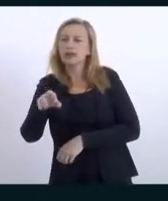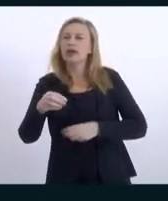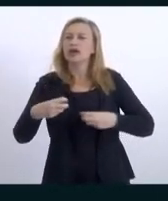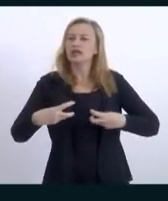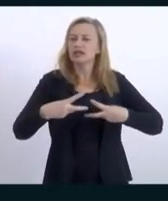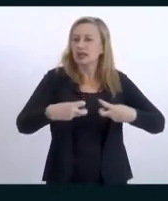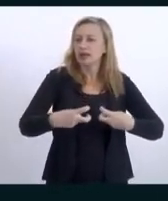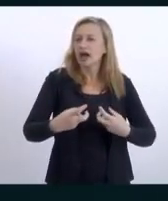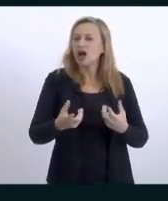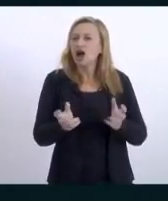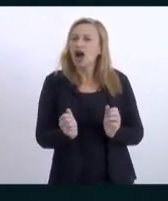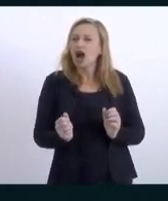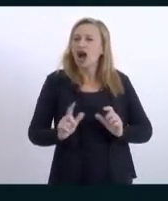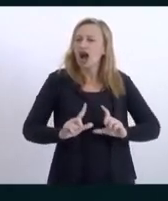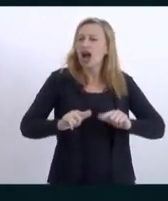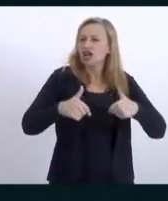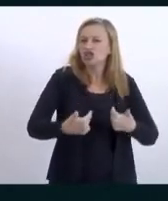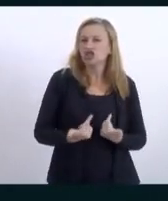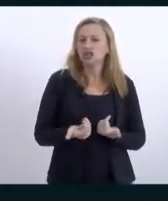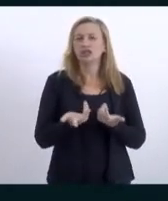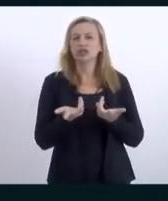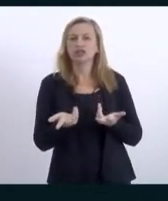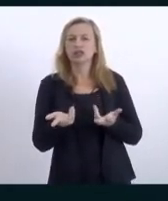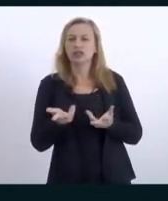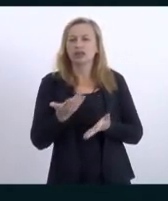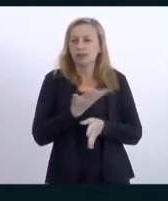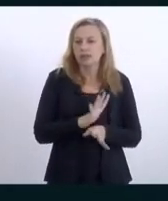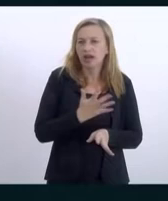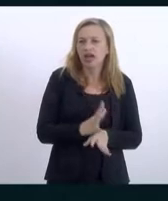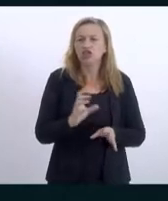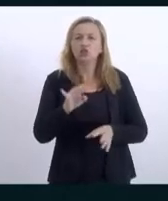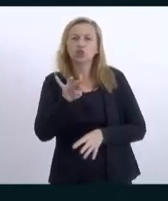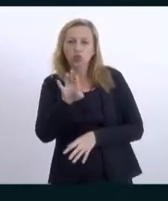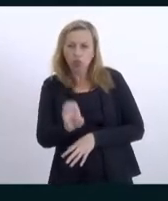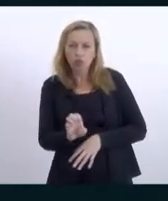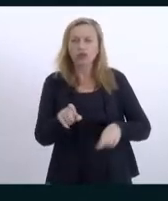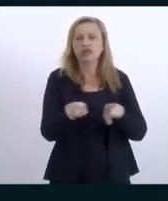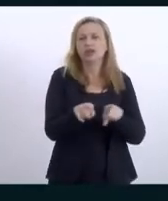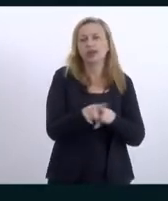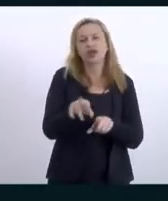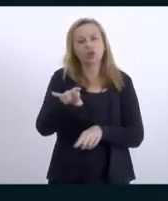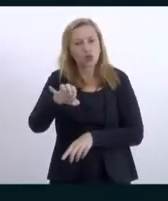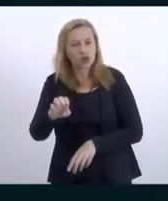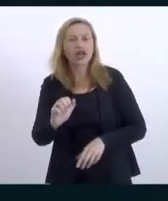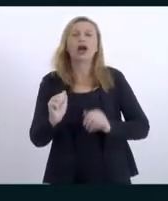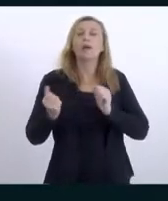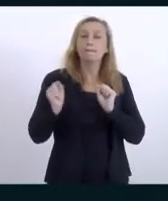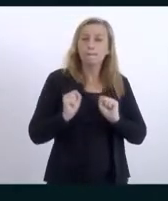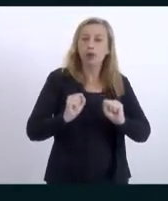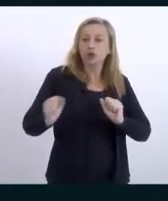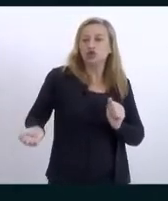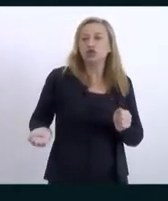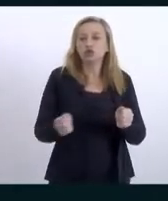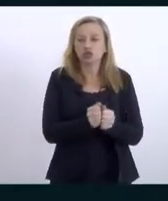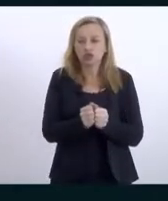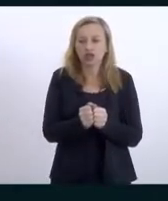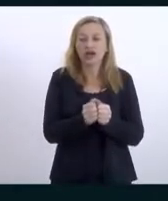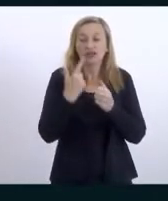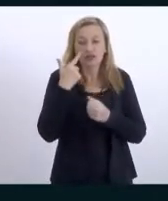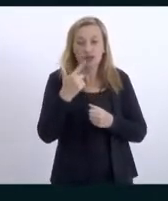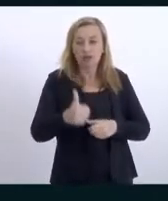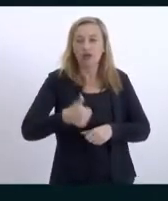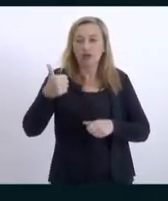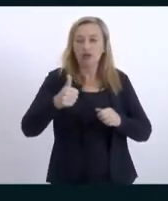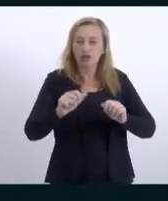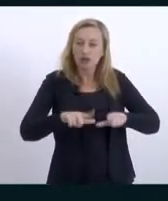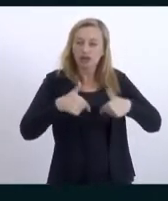ações práticas, a gente, tanto no clube quanto no CREA, pode se integrar nesse esforço, ora capitaneado aí pela